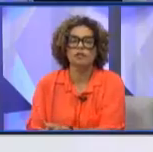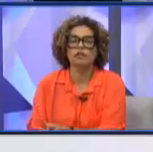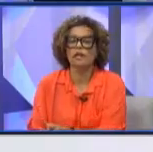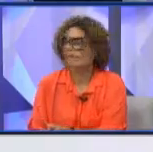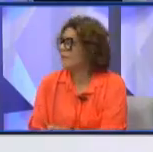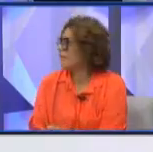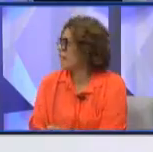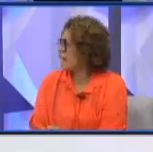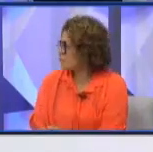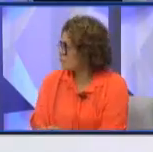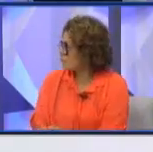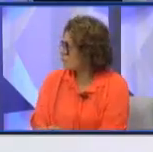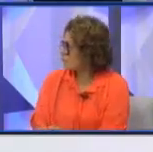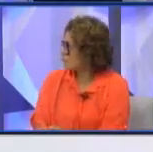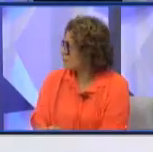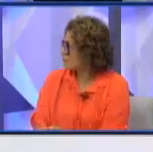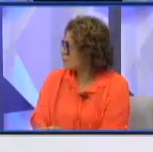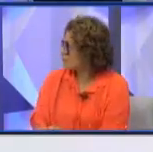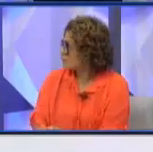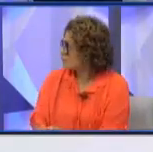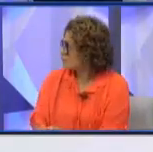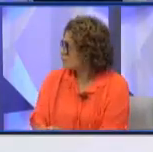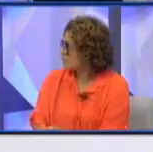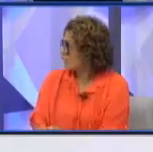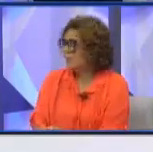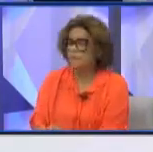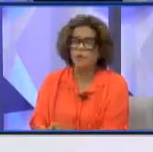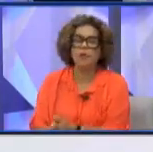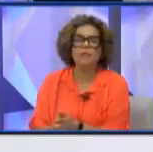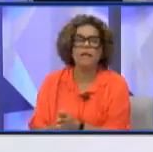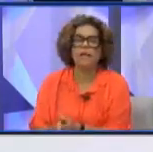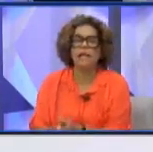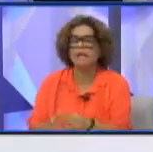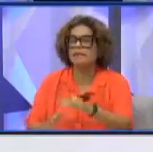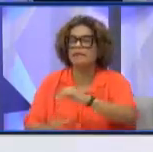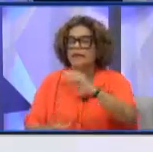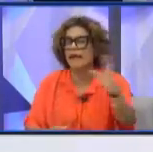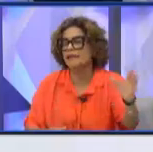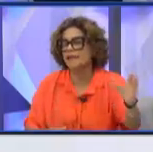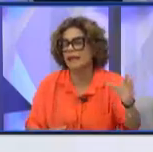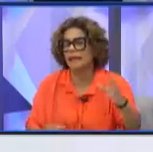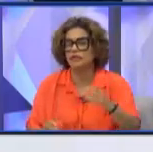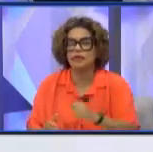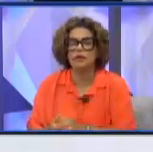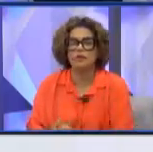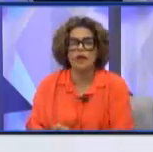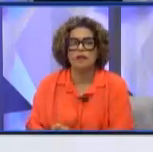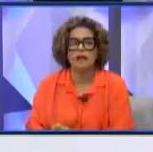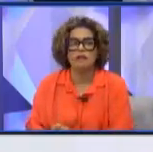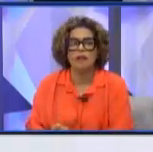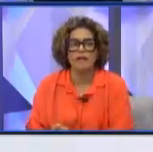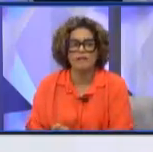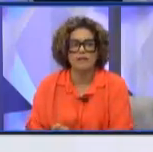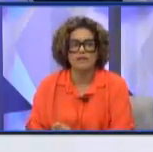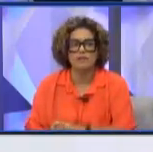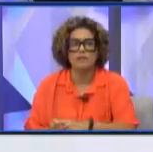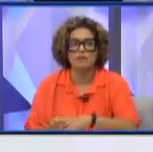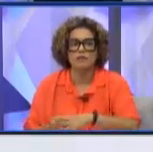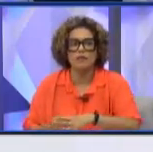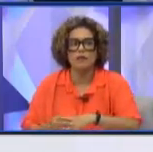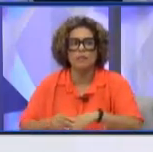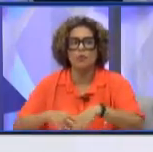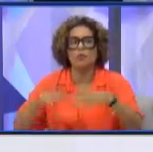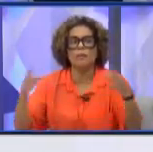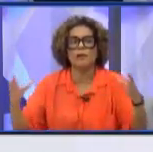de rivalidade. têm tudo traduzido. Né? Muda. Eles esquecem a questão do racismo